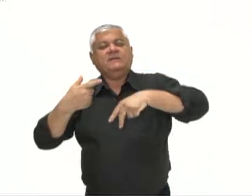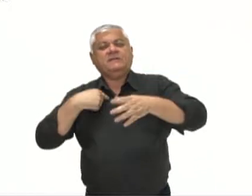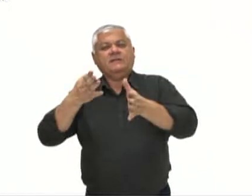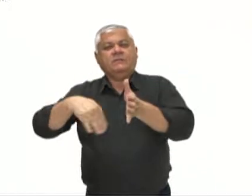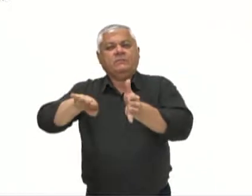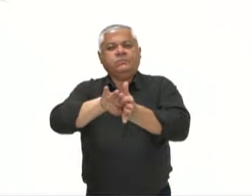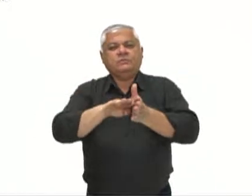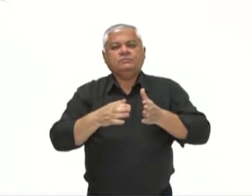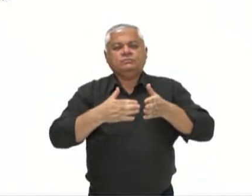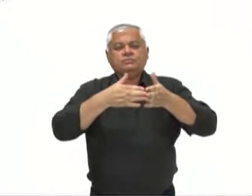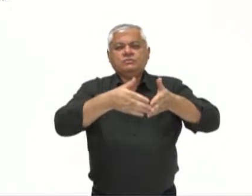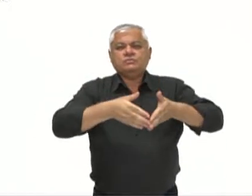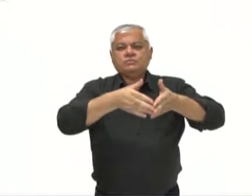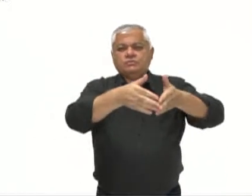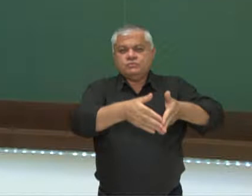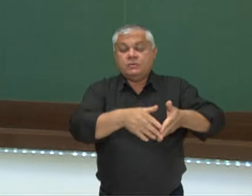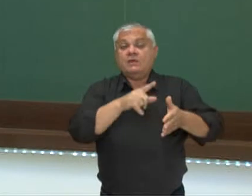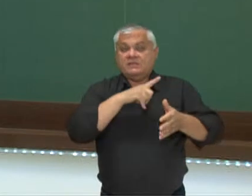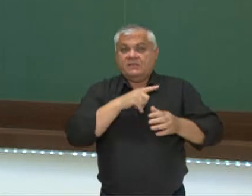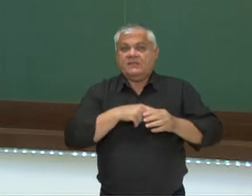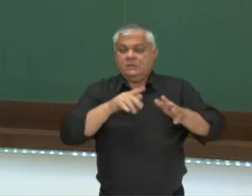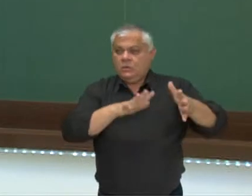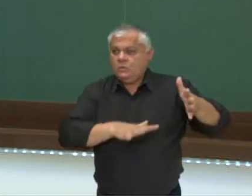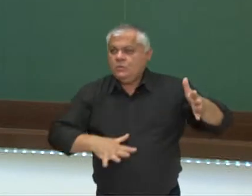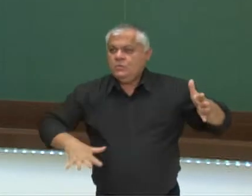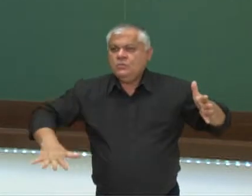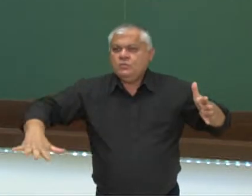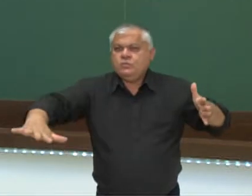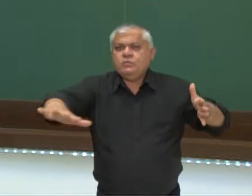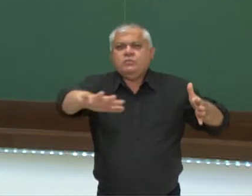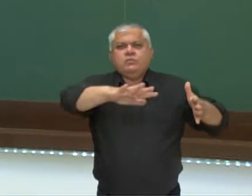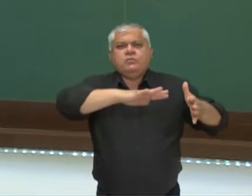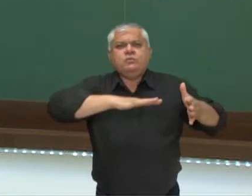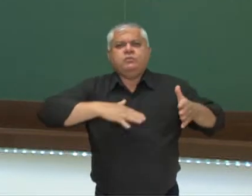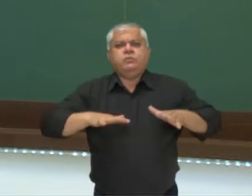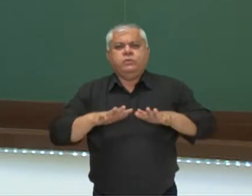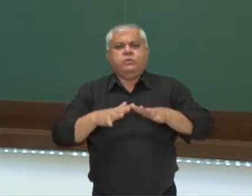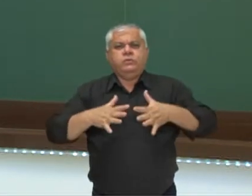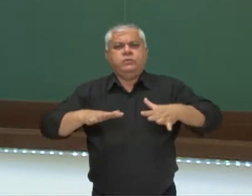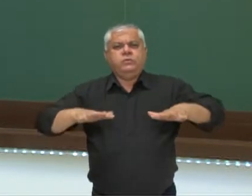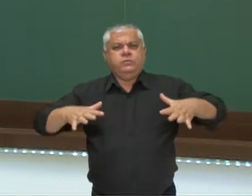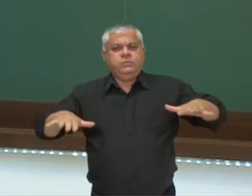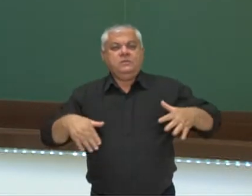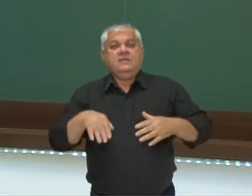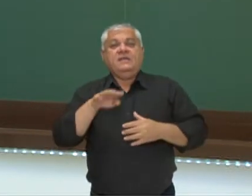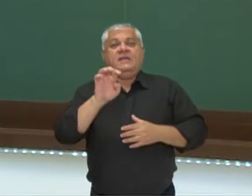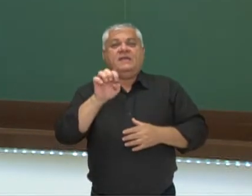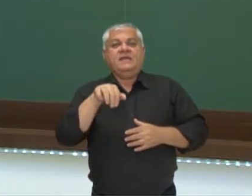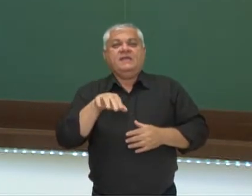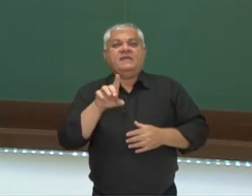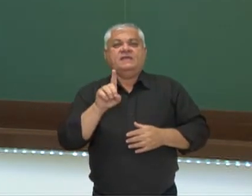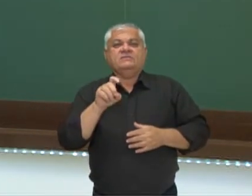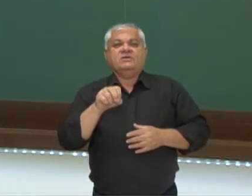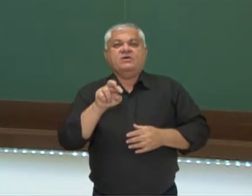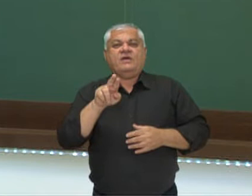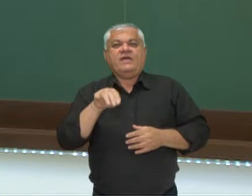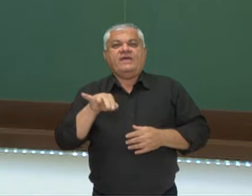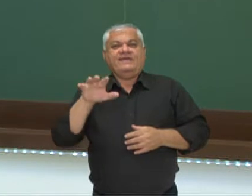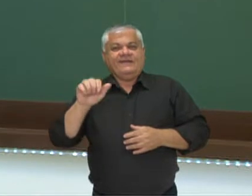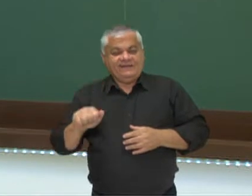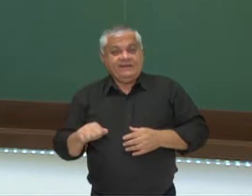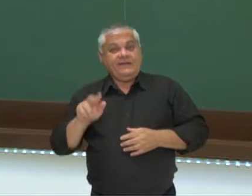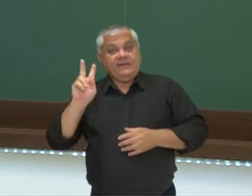estado do Paraná. Então, esta bacia litorânea sendo uma das exceções às bacias endorreicas, sendo uma bacia